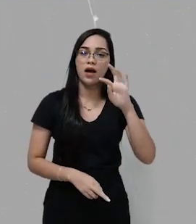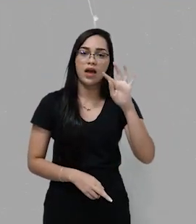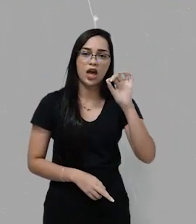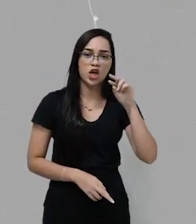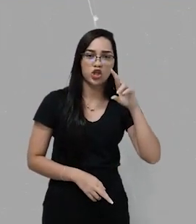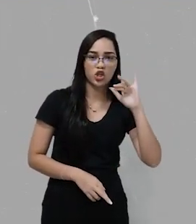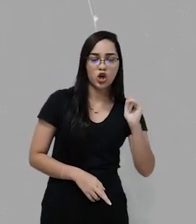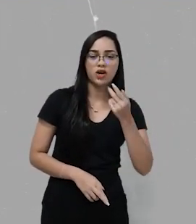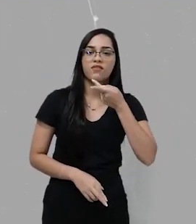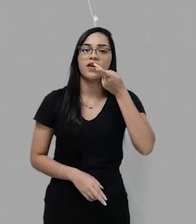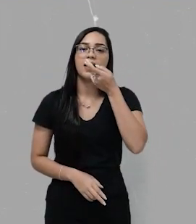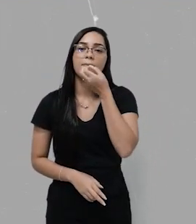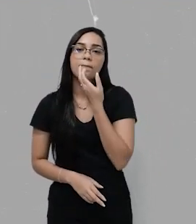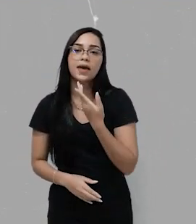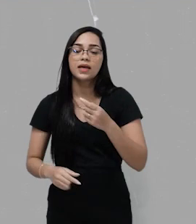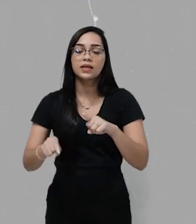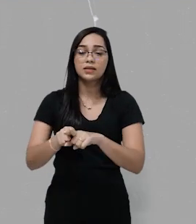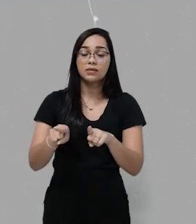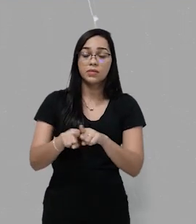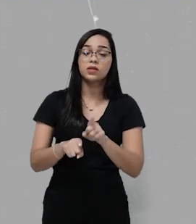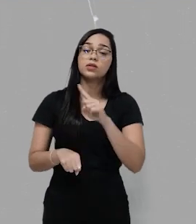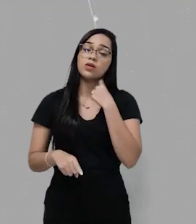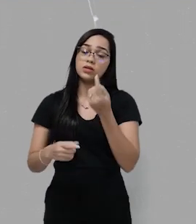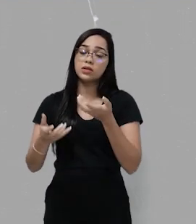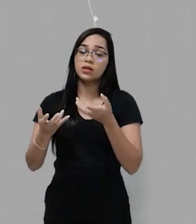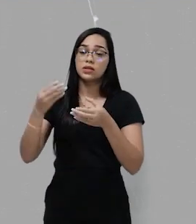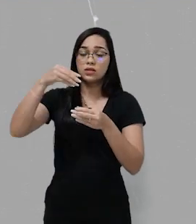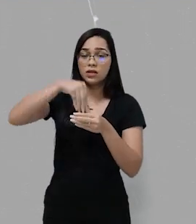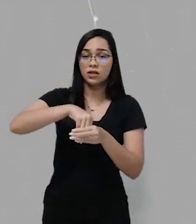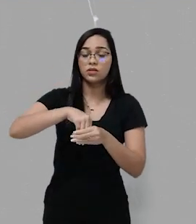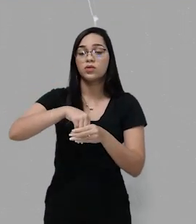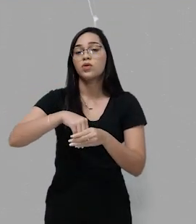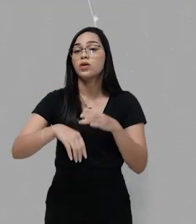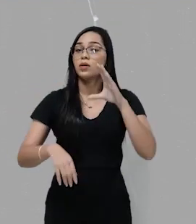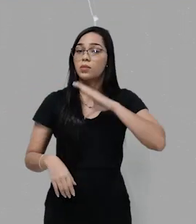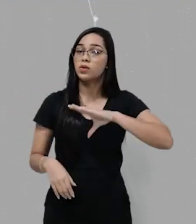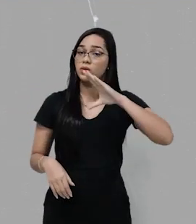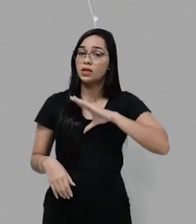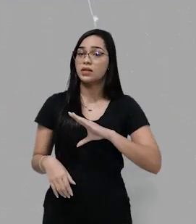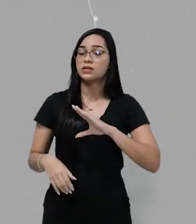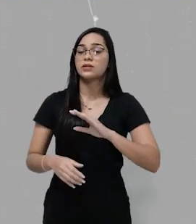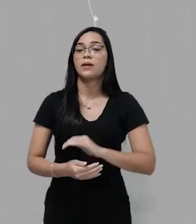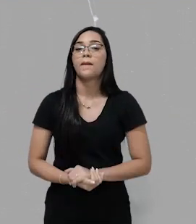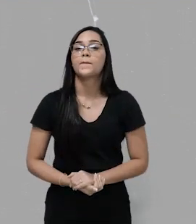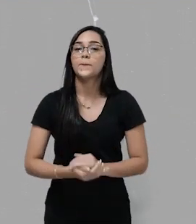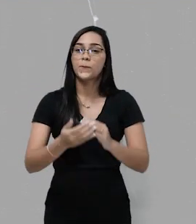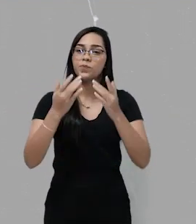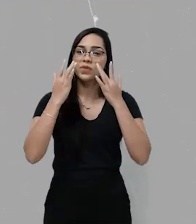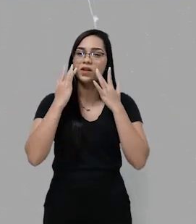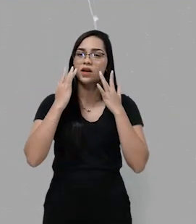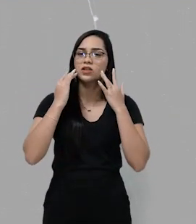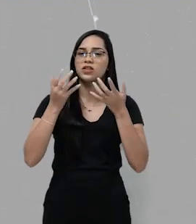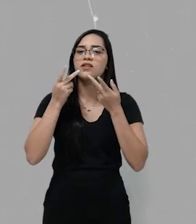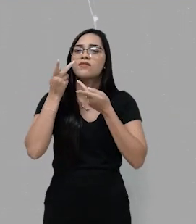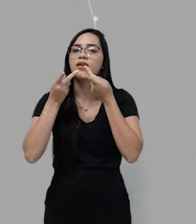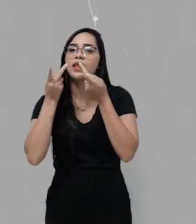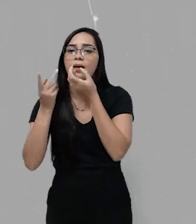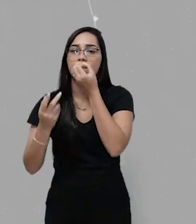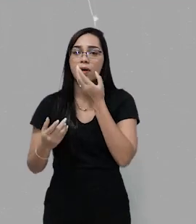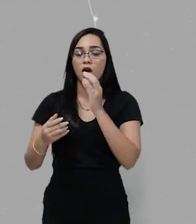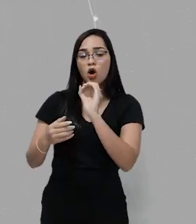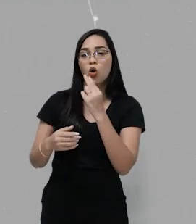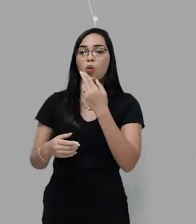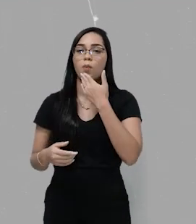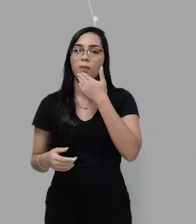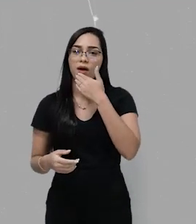bem, e é o que nós primamos aqui na língua portuguesa, tá bom? É a arte de falar bem, ou pelo menos falar o